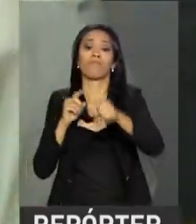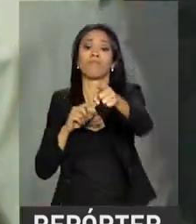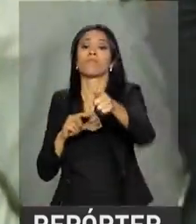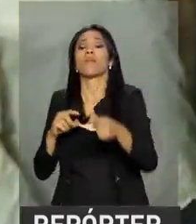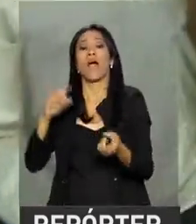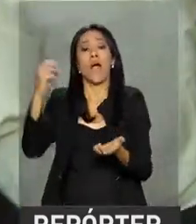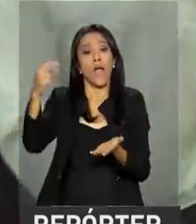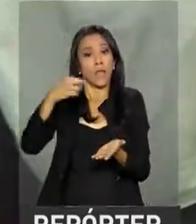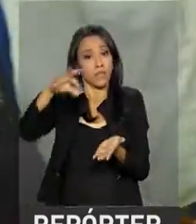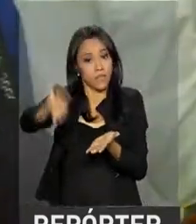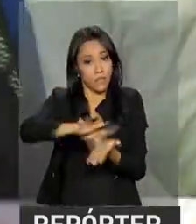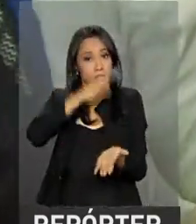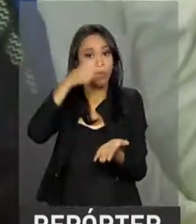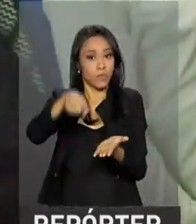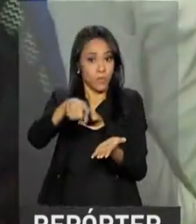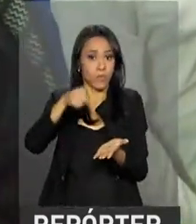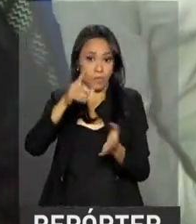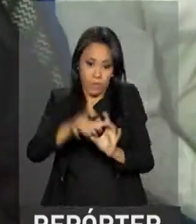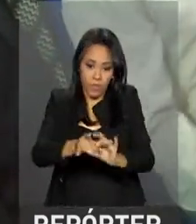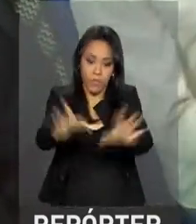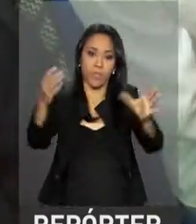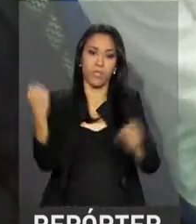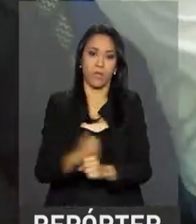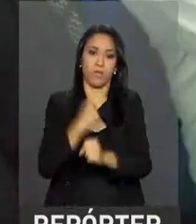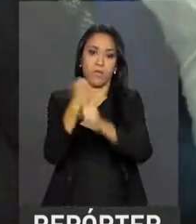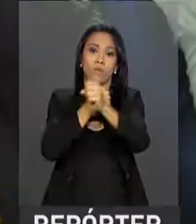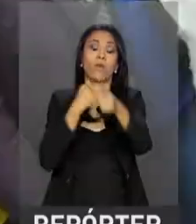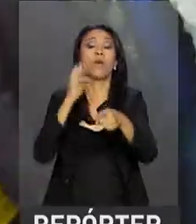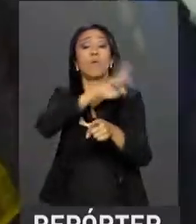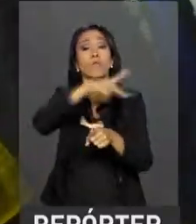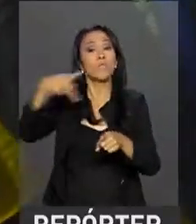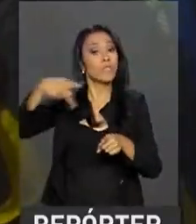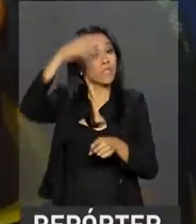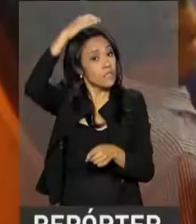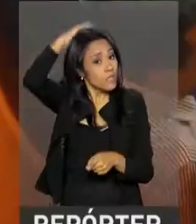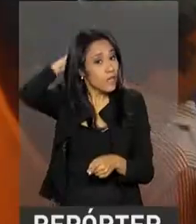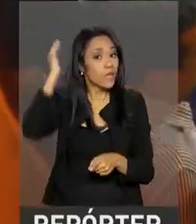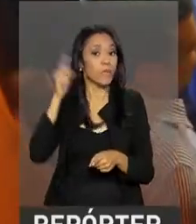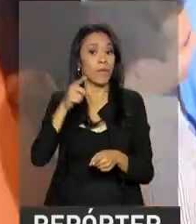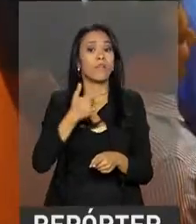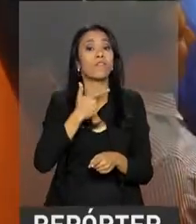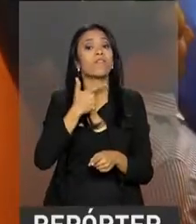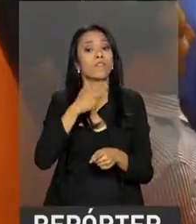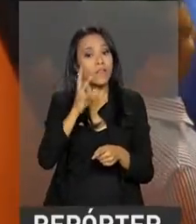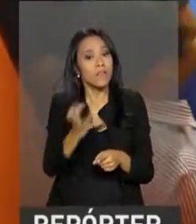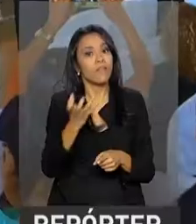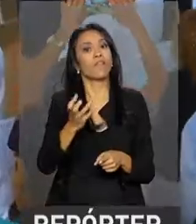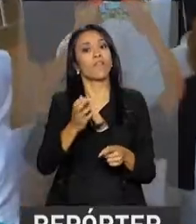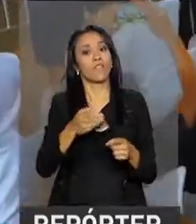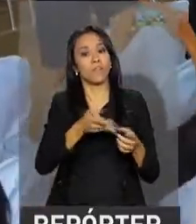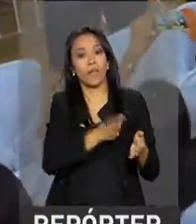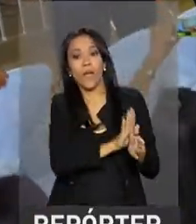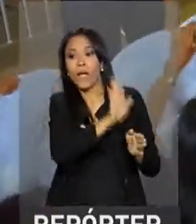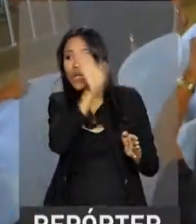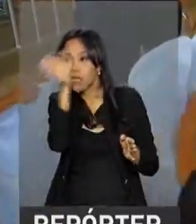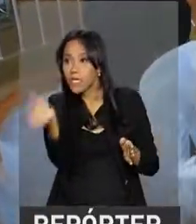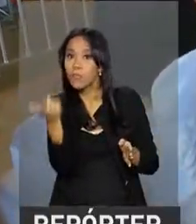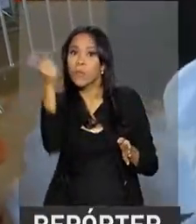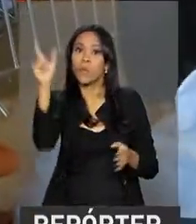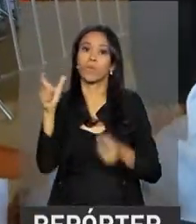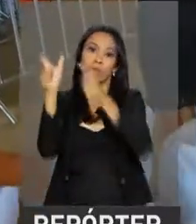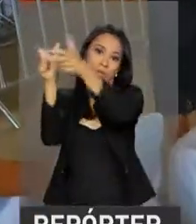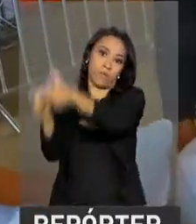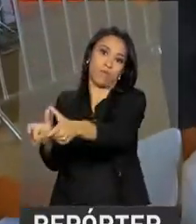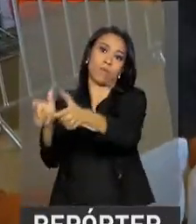de serviço da ponte de xambioá o presidente michel temer fez questão de atacar pensar o rio araguaia temer ressaltou a